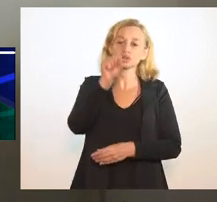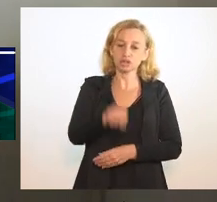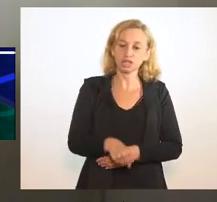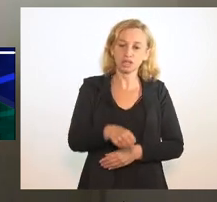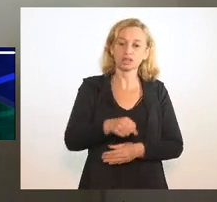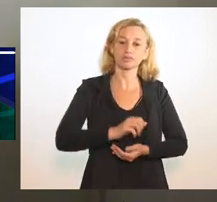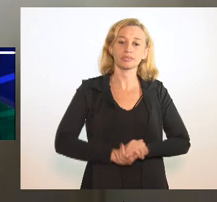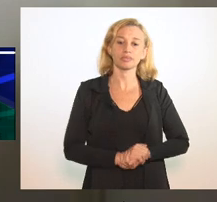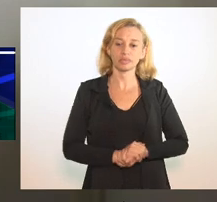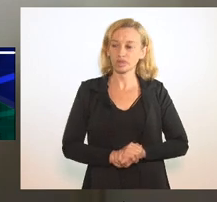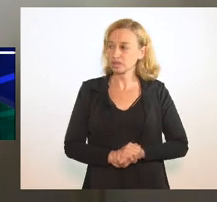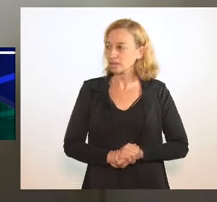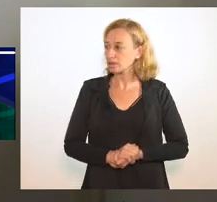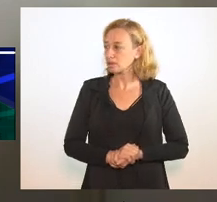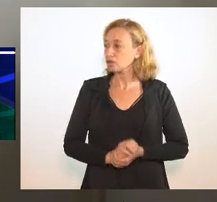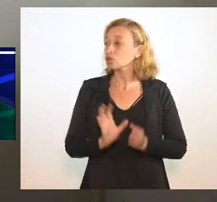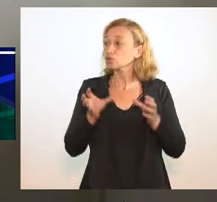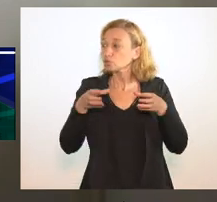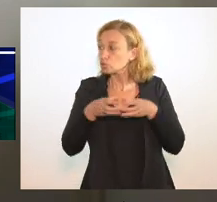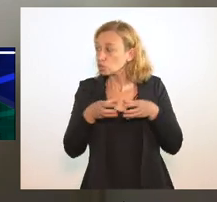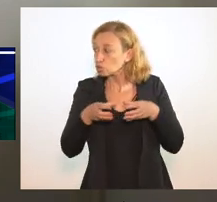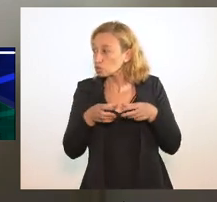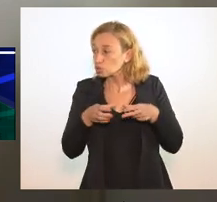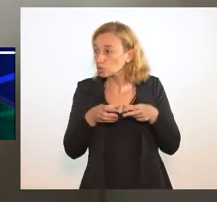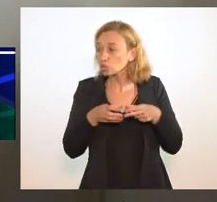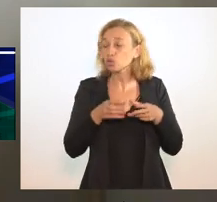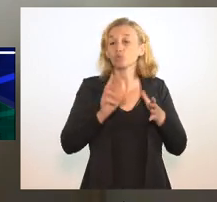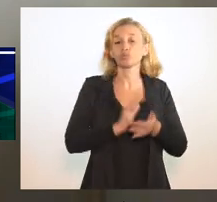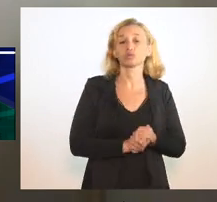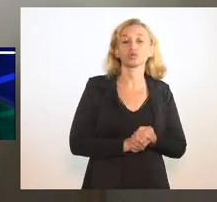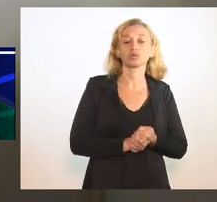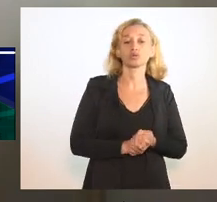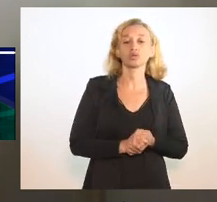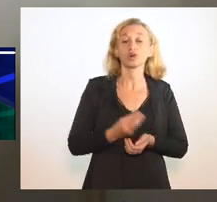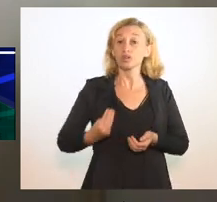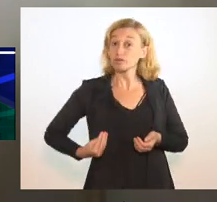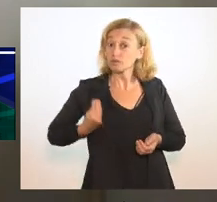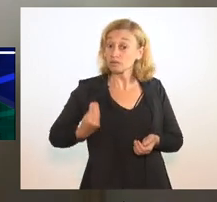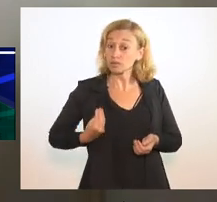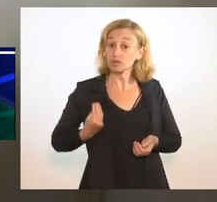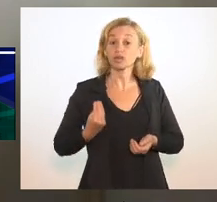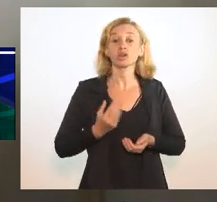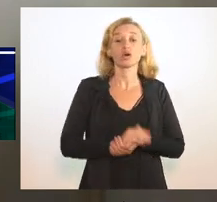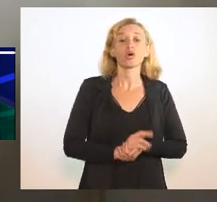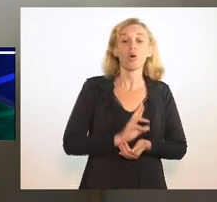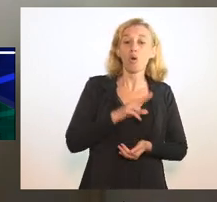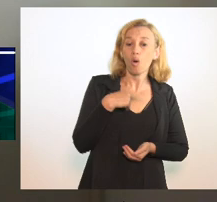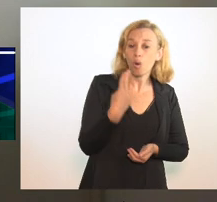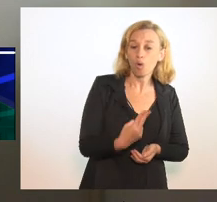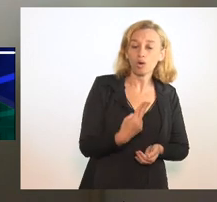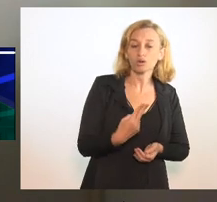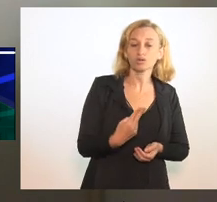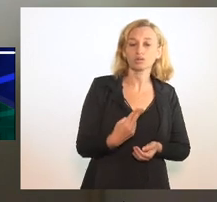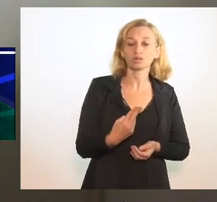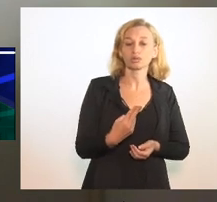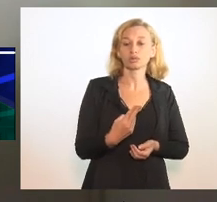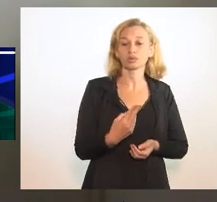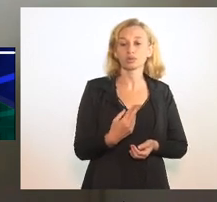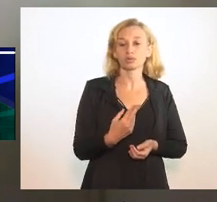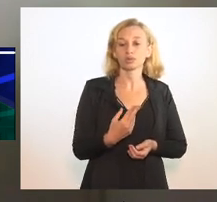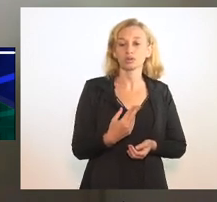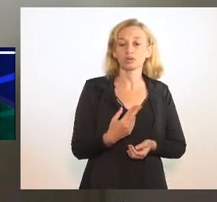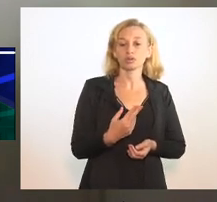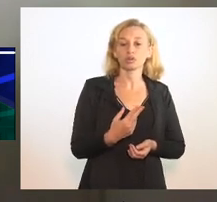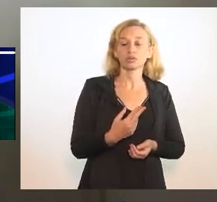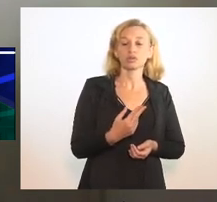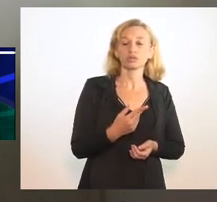favorável, quer seja nos grupos, quer seja presencialmente, quer seja oralmente, quando se fizer a